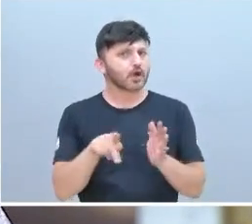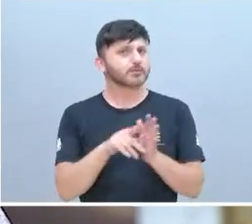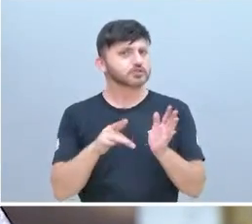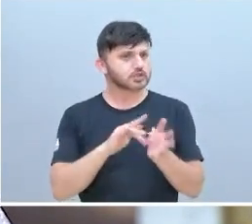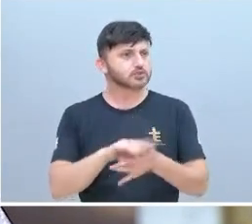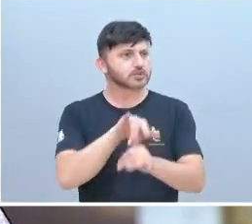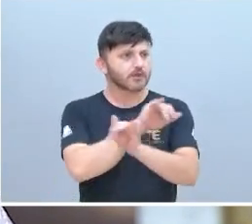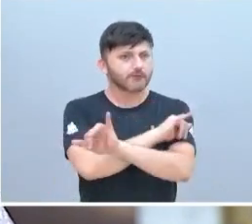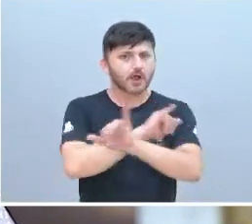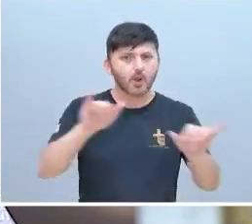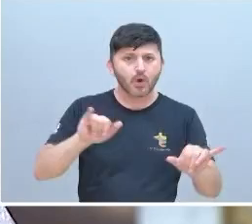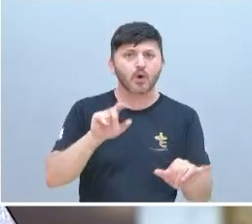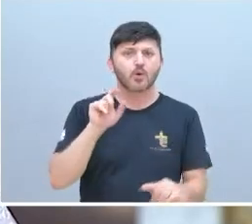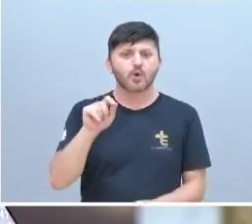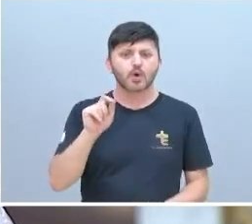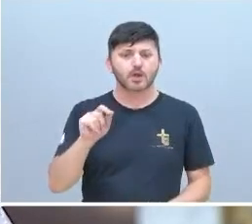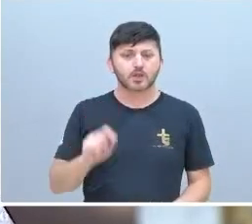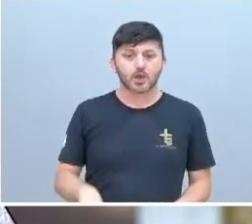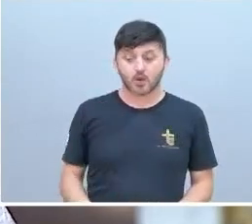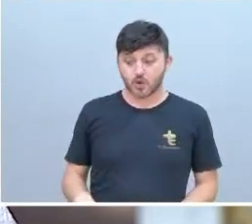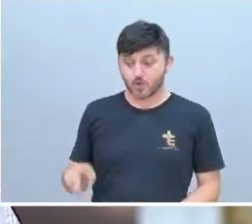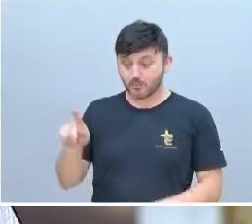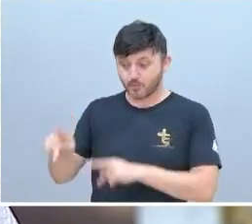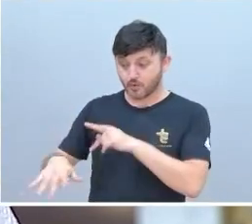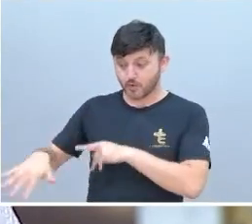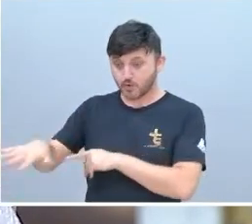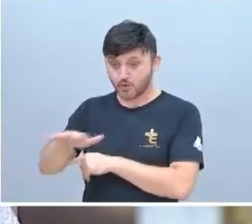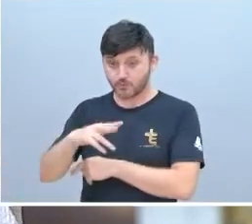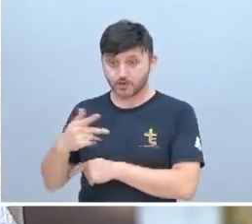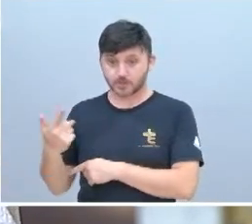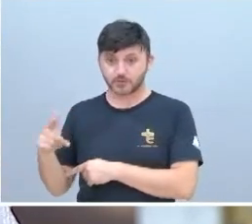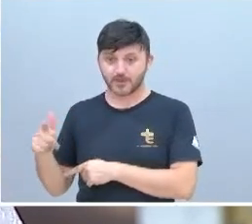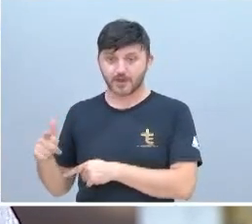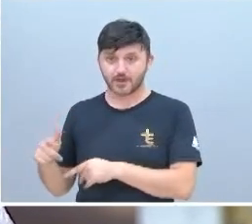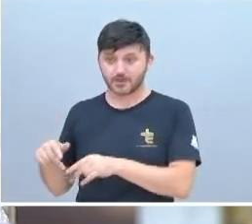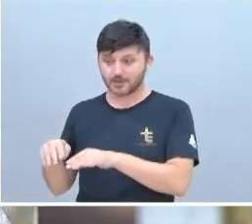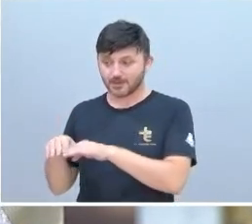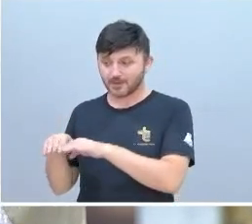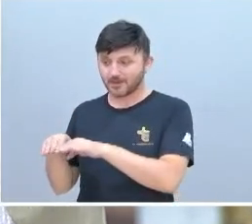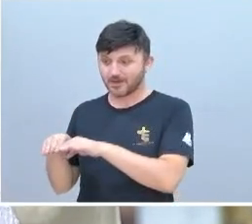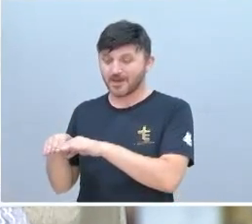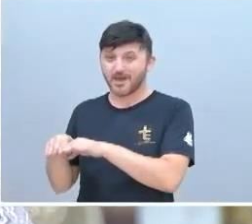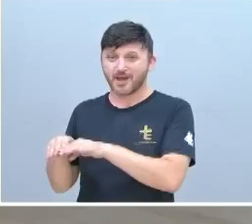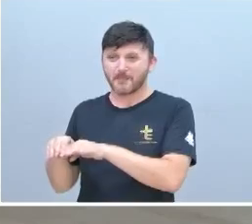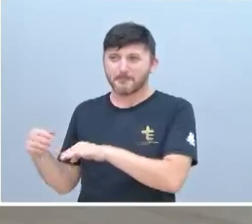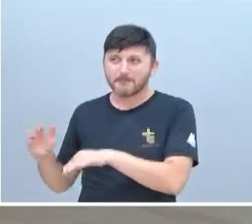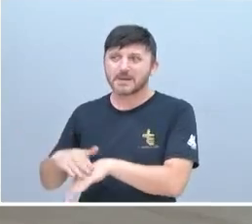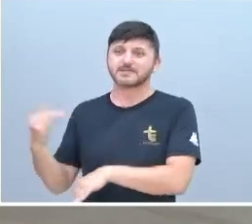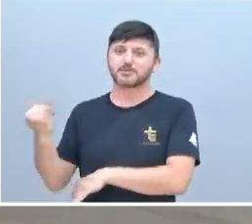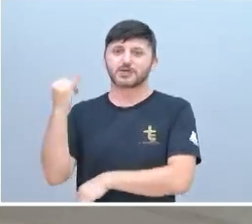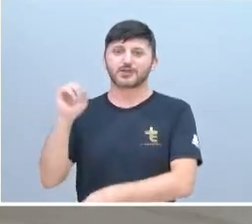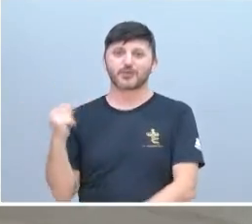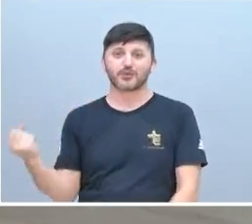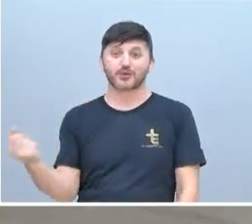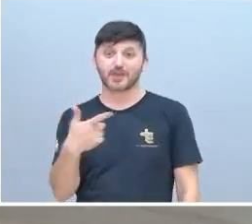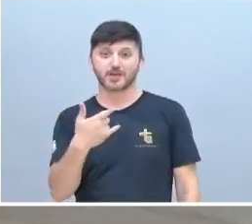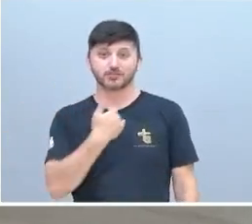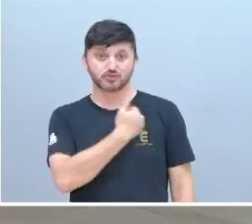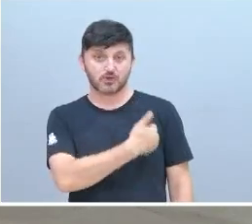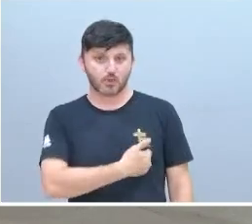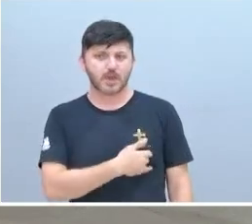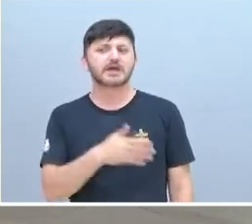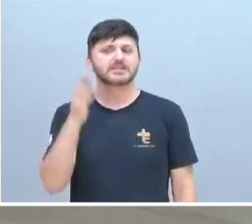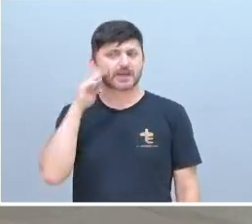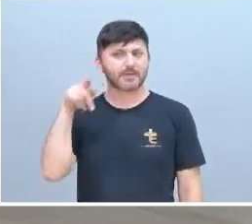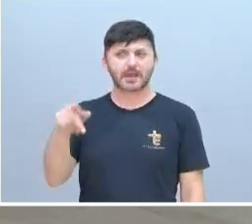Jesus que dentre os homens não havia homem maior do que João. Sabemos que João não comia, não